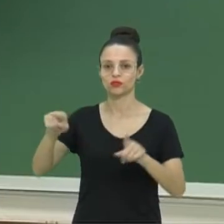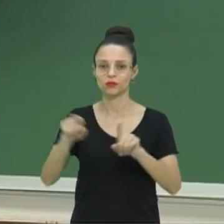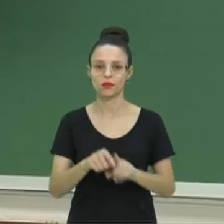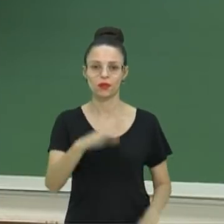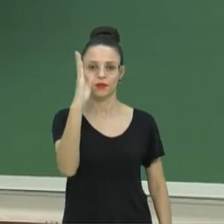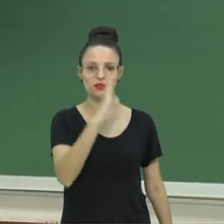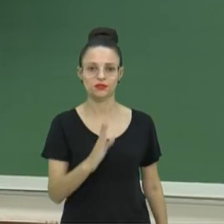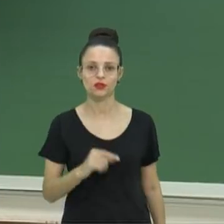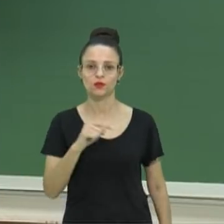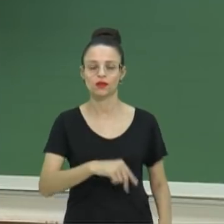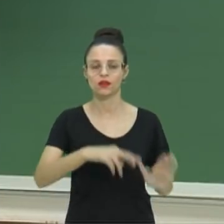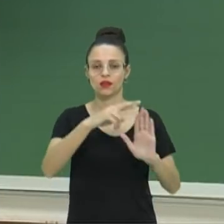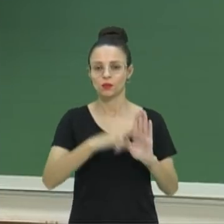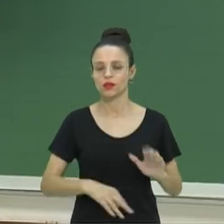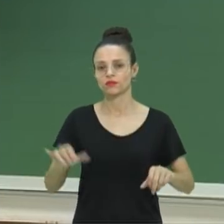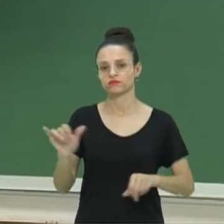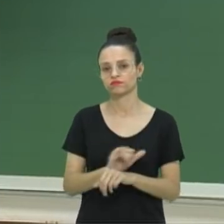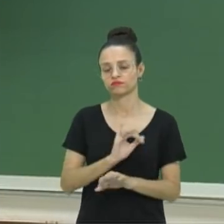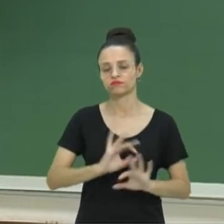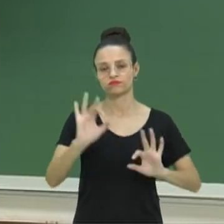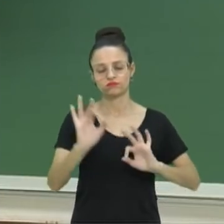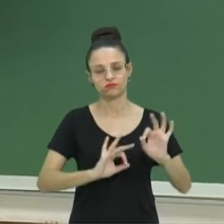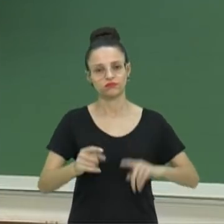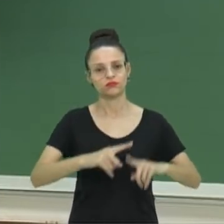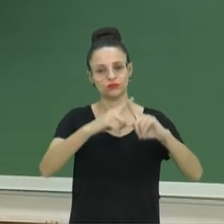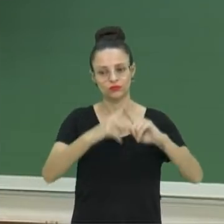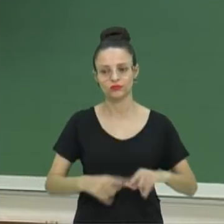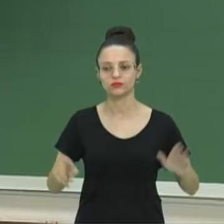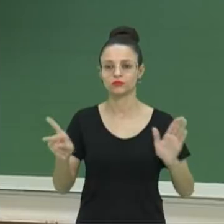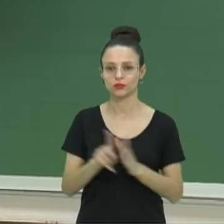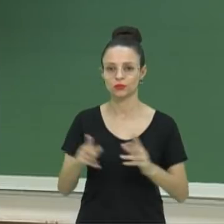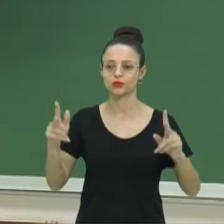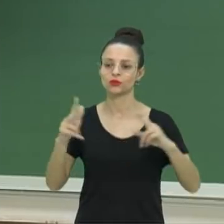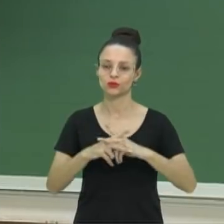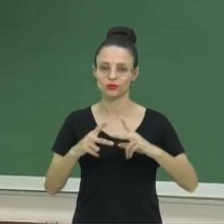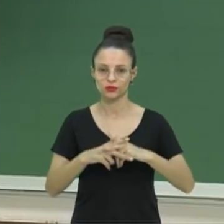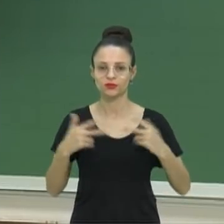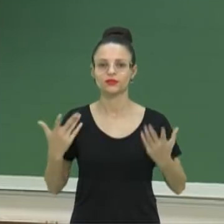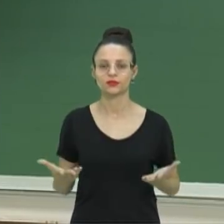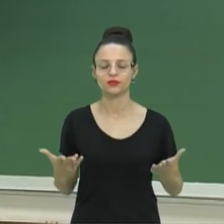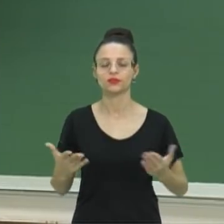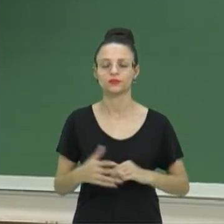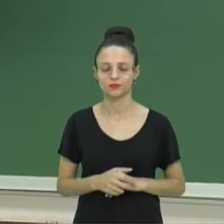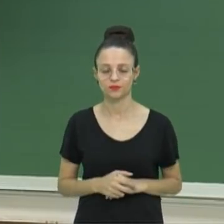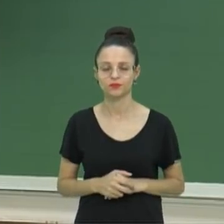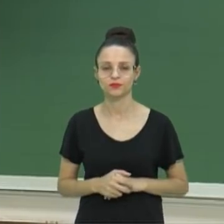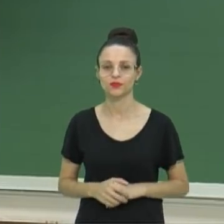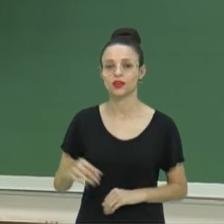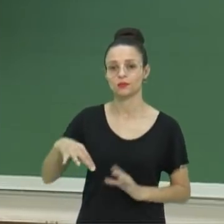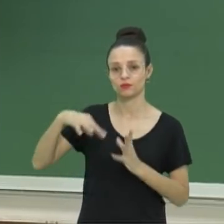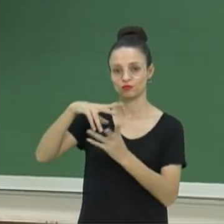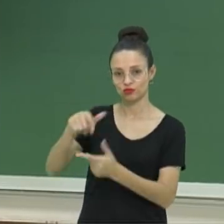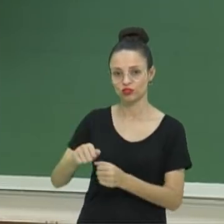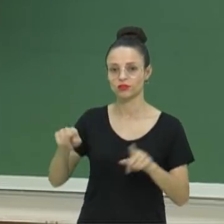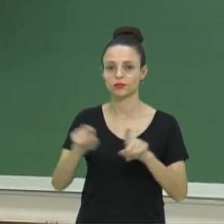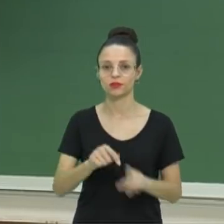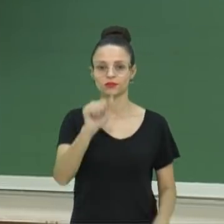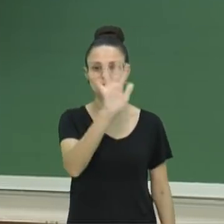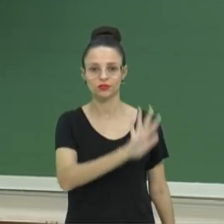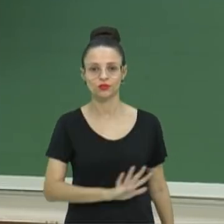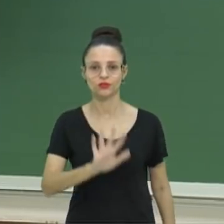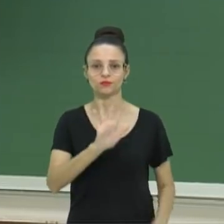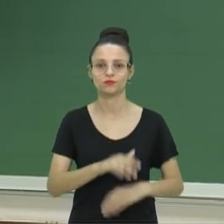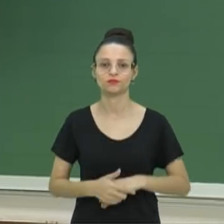que regulamentam, organizam competições de wrestling, né, nos dois cenários, né? Mundial e nacional. Tá